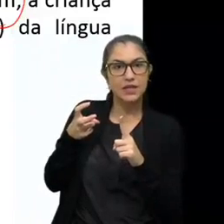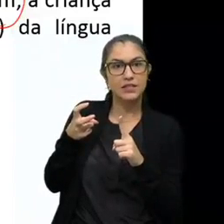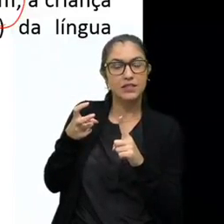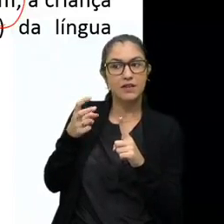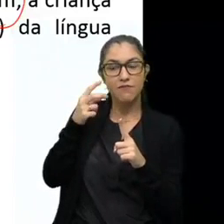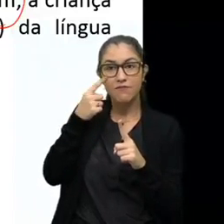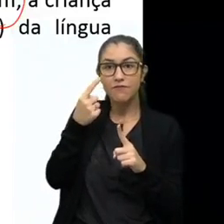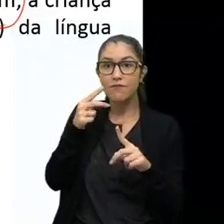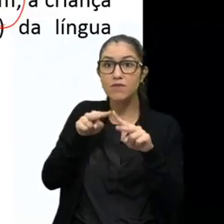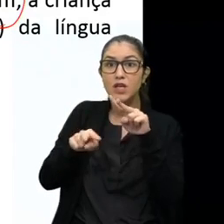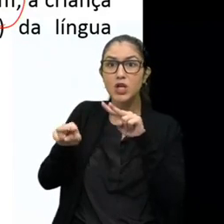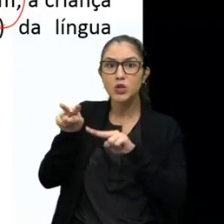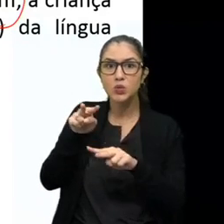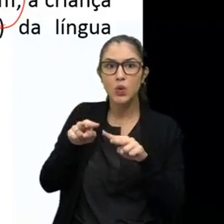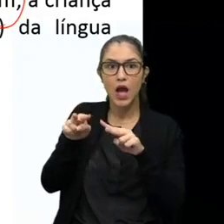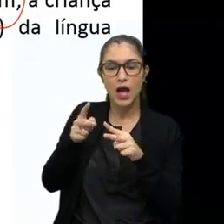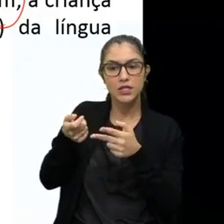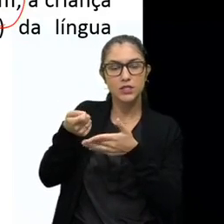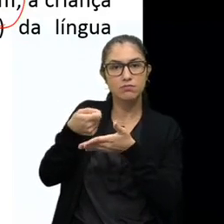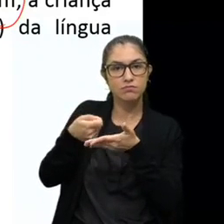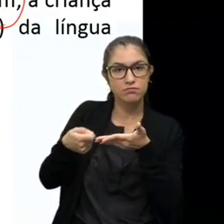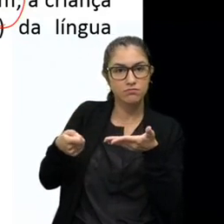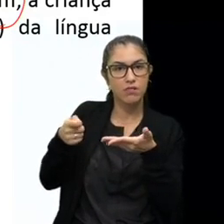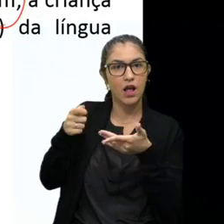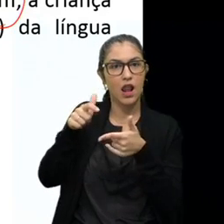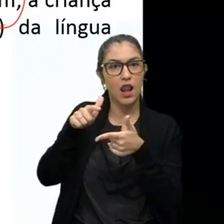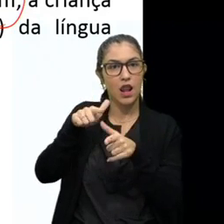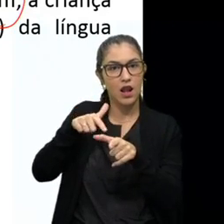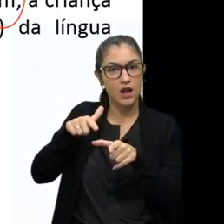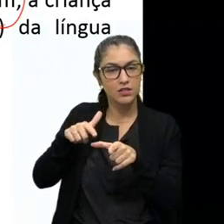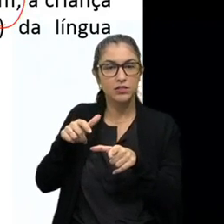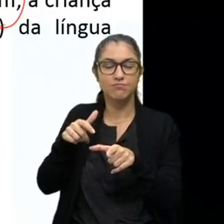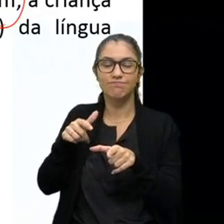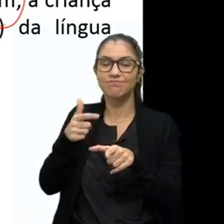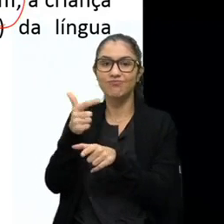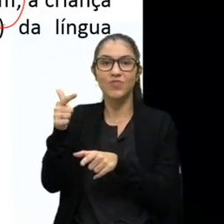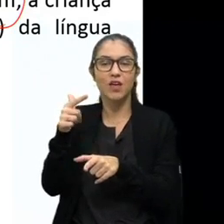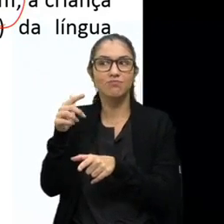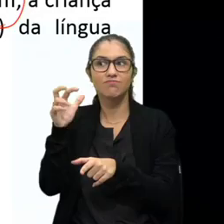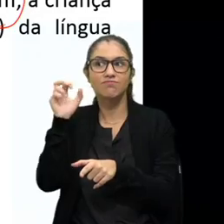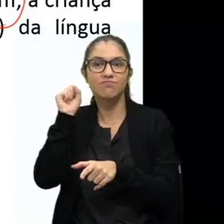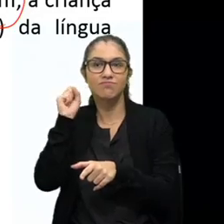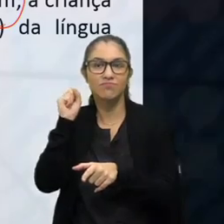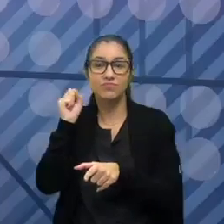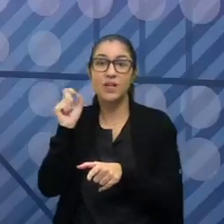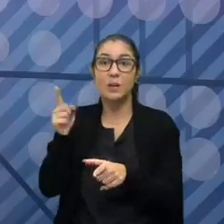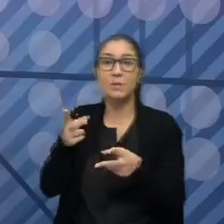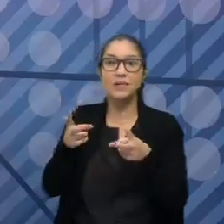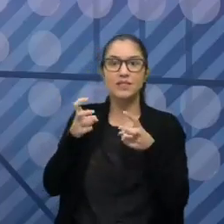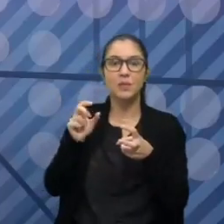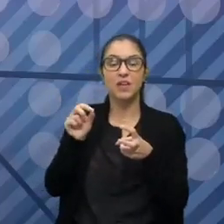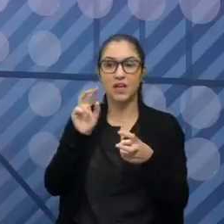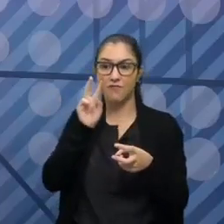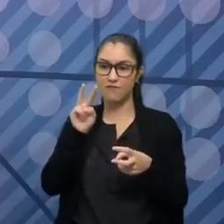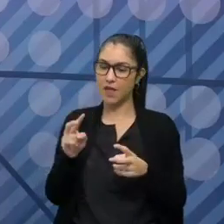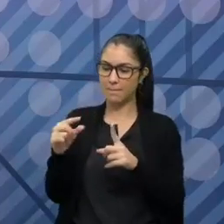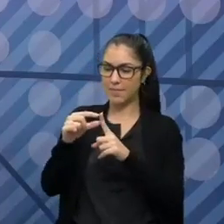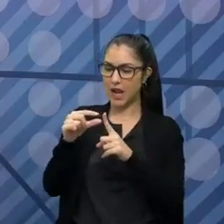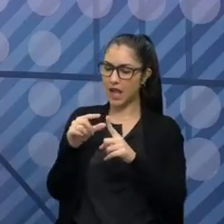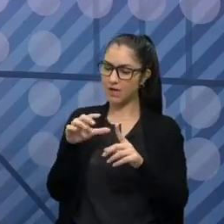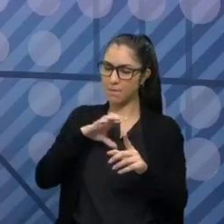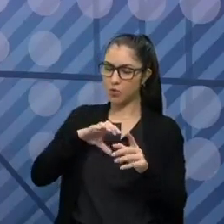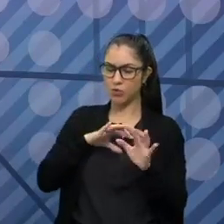propriedades visuais, ortográficas e não pela auditiva. Então, quando o surdo vê uma palavra